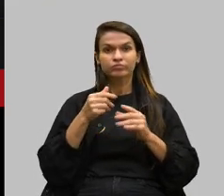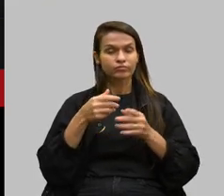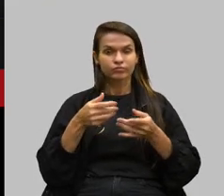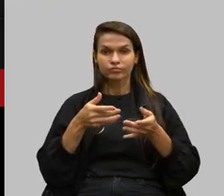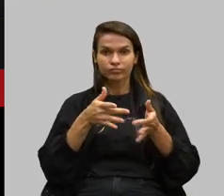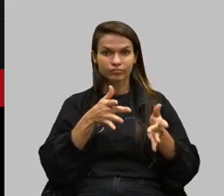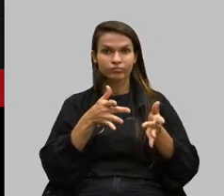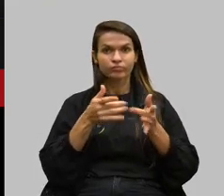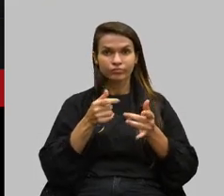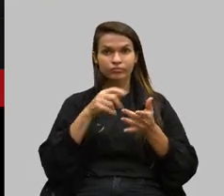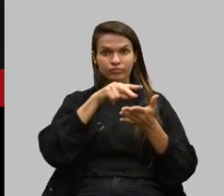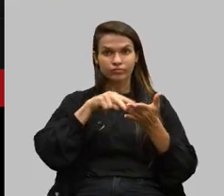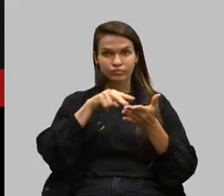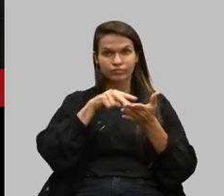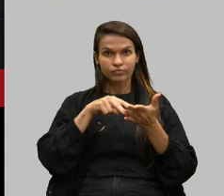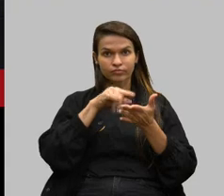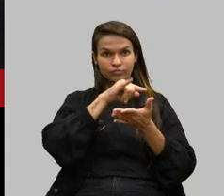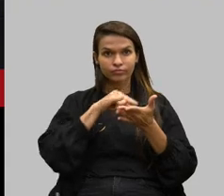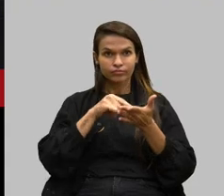da reunião anterior